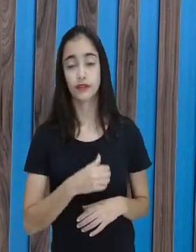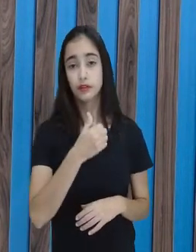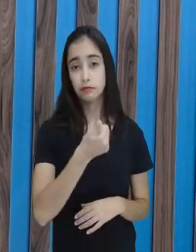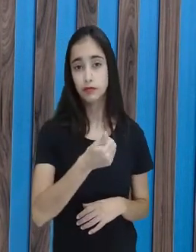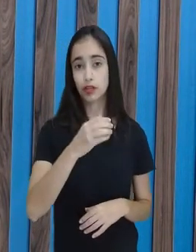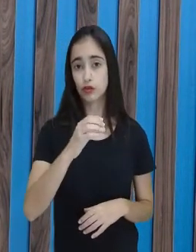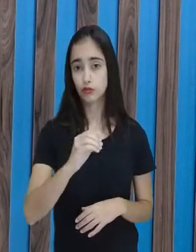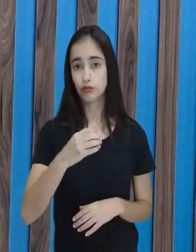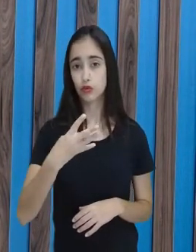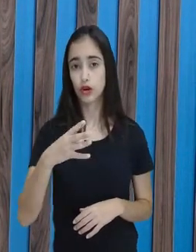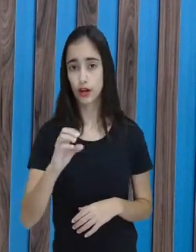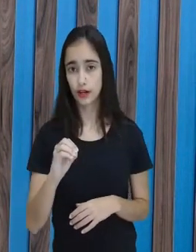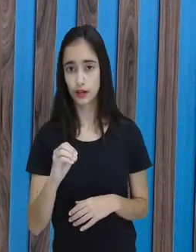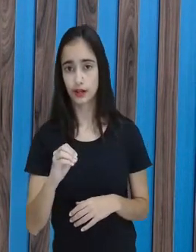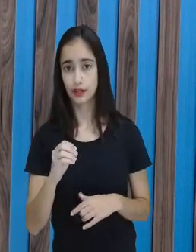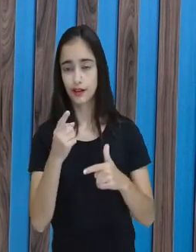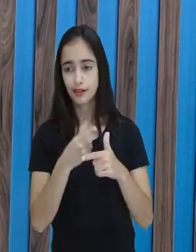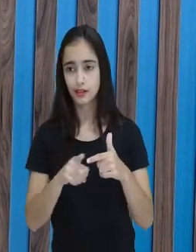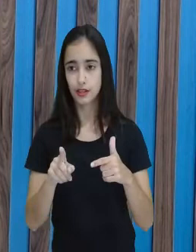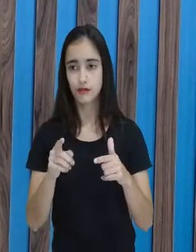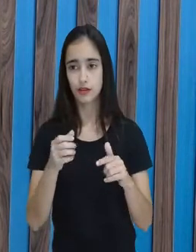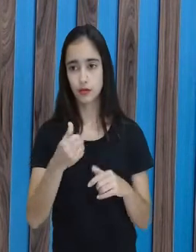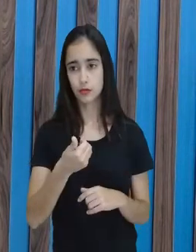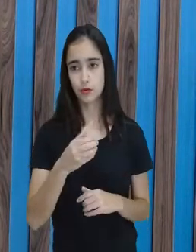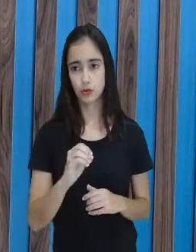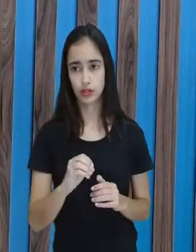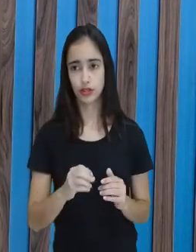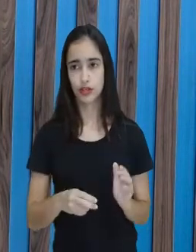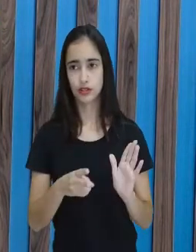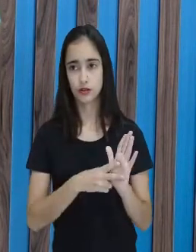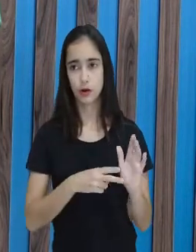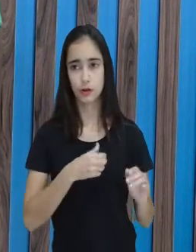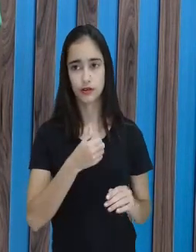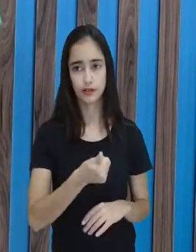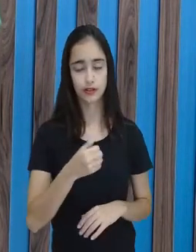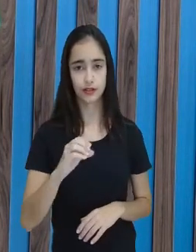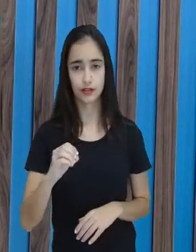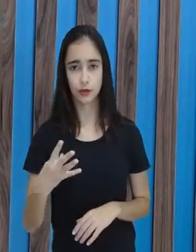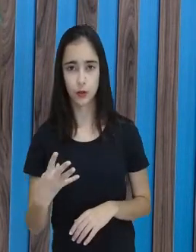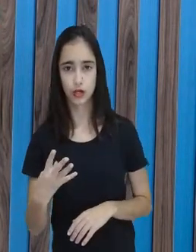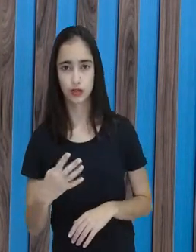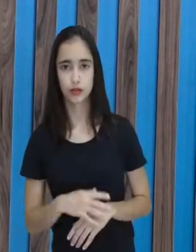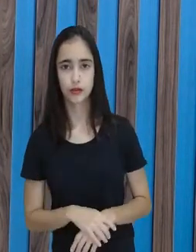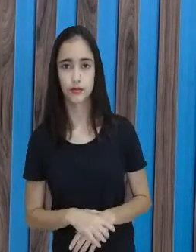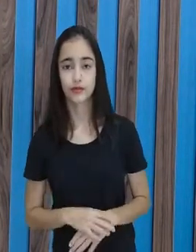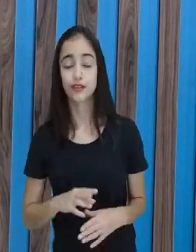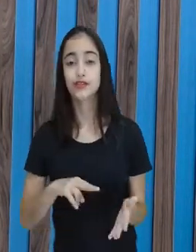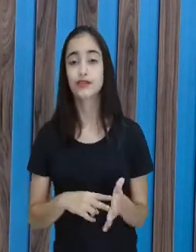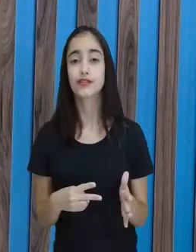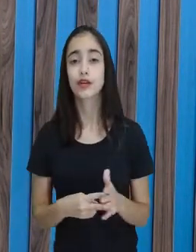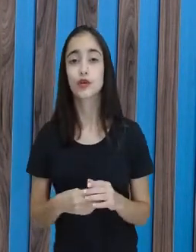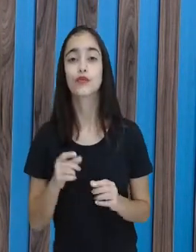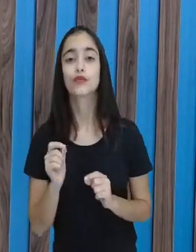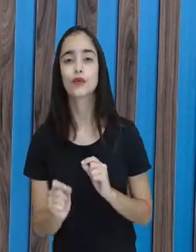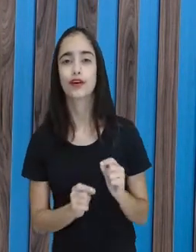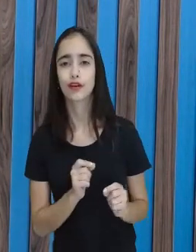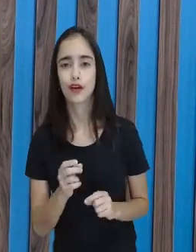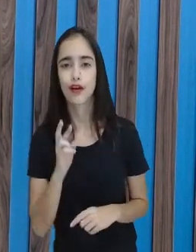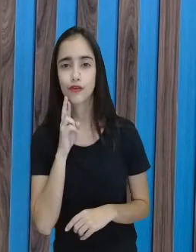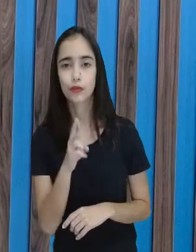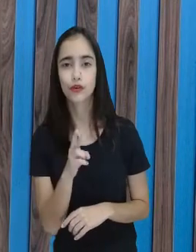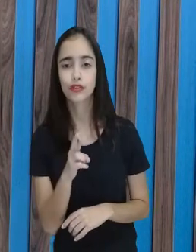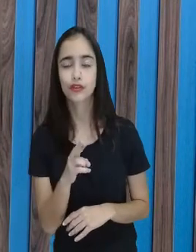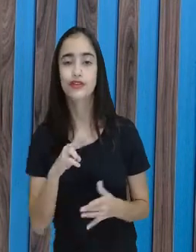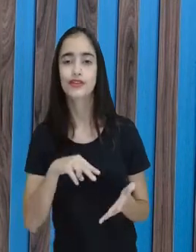Dividindo 1040 por 10, chega a um número de 104. O que significam esses